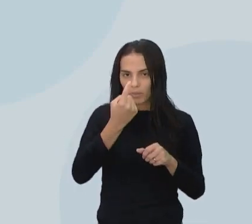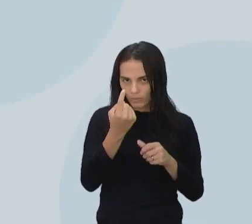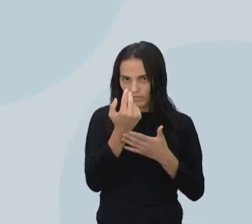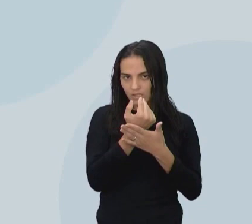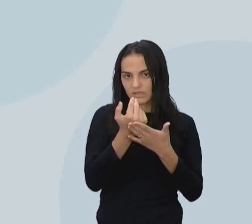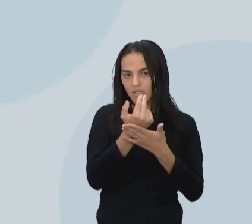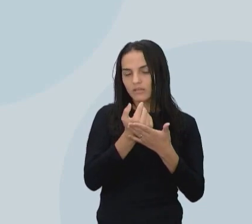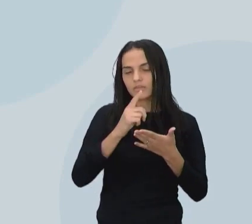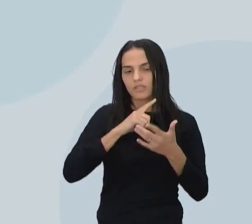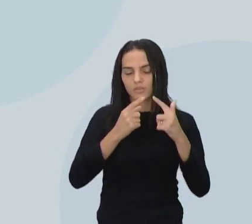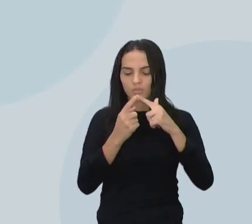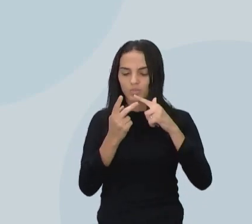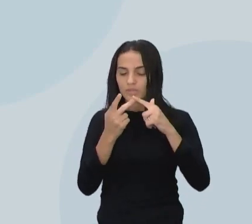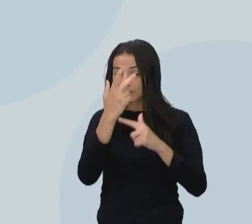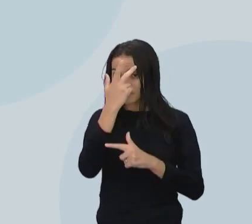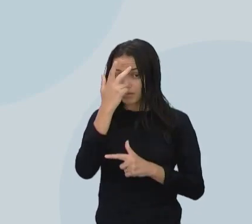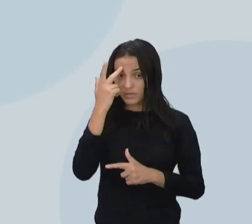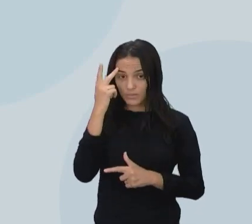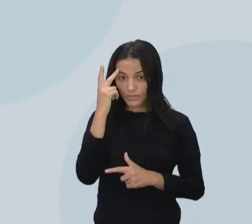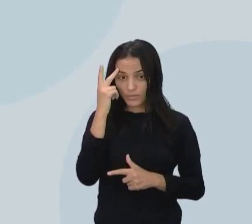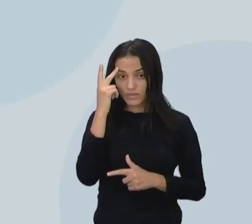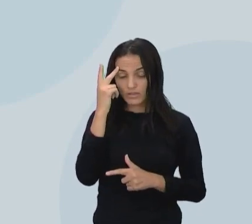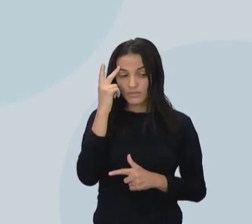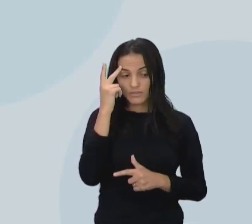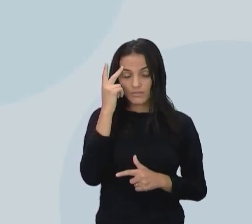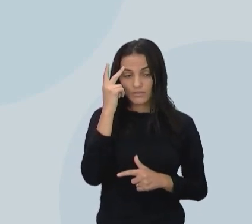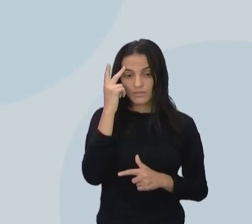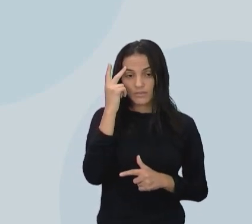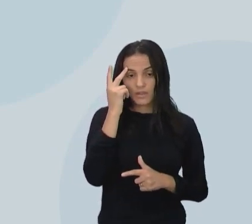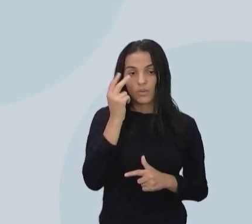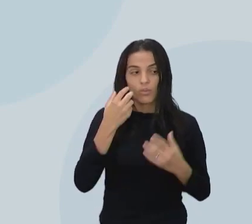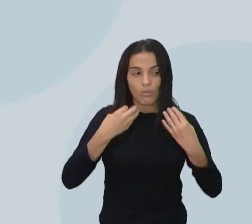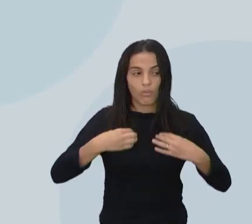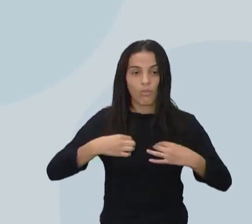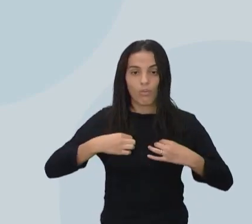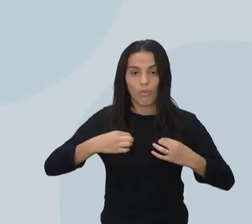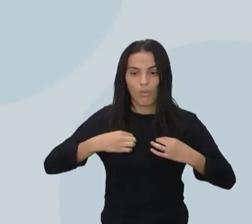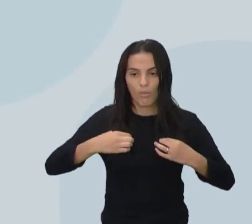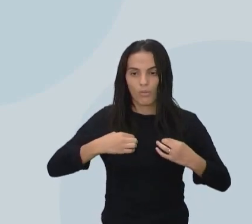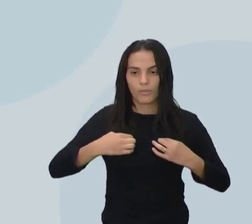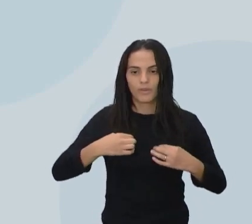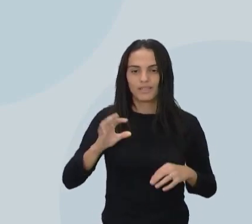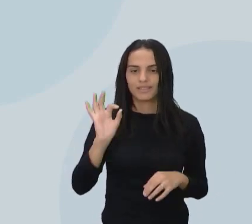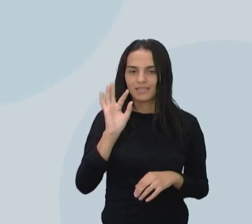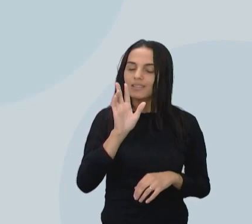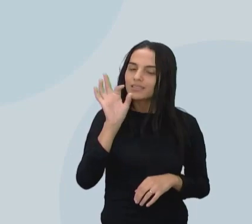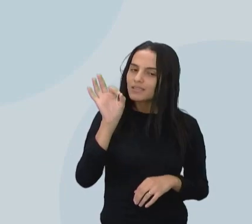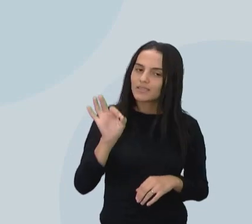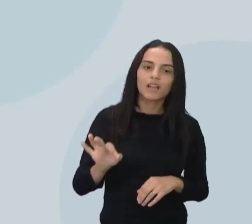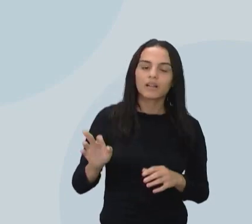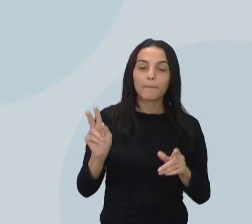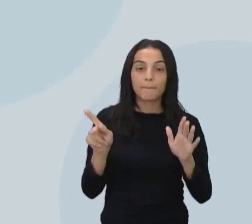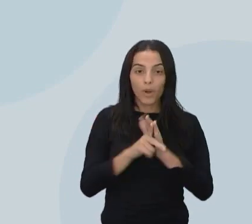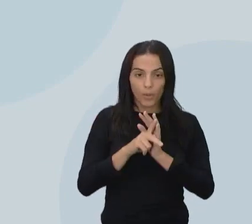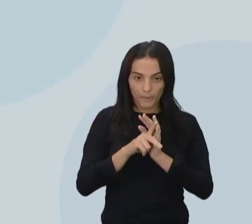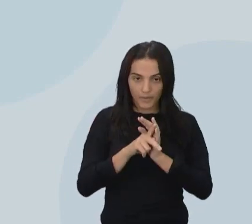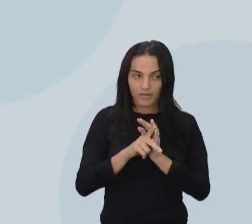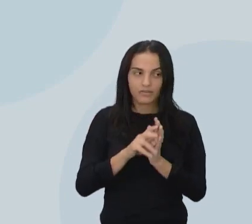justamente nós temos aí duas pessoas aí com vestimentas adequadas vamos falar